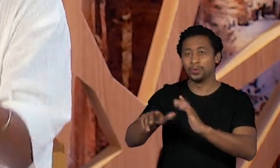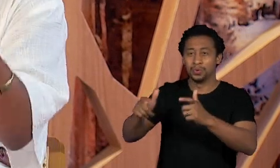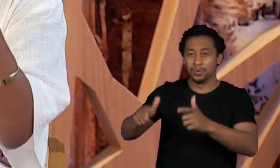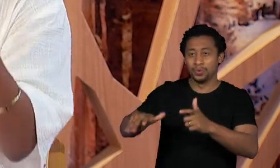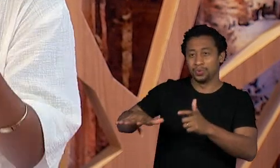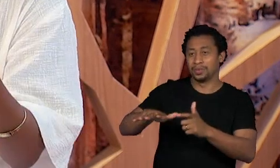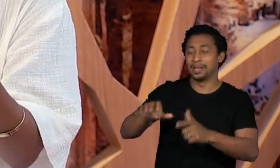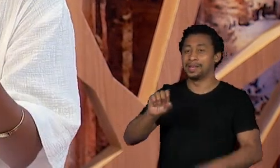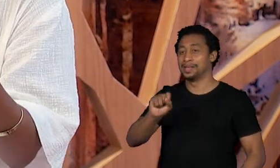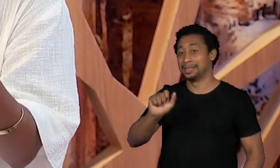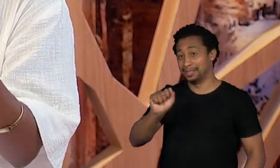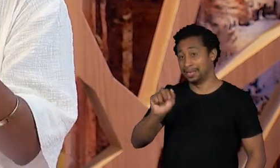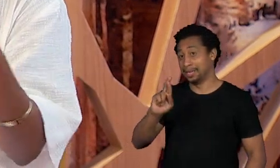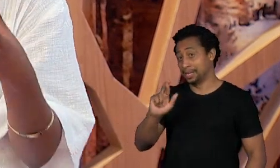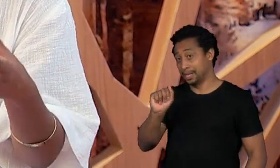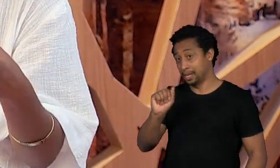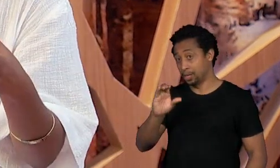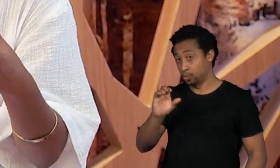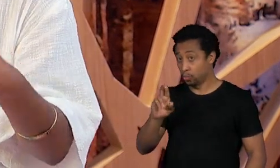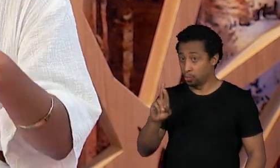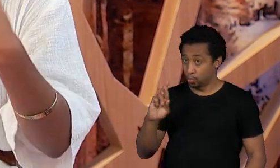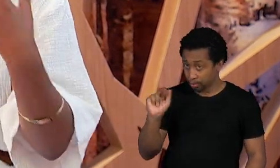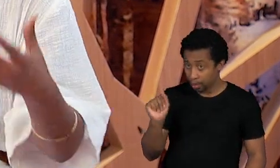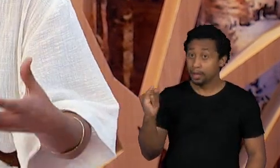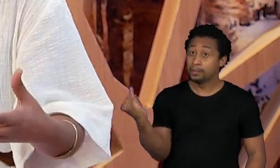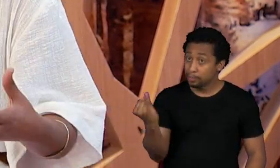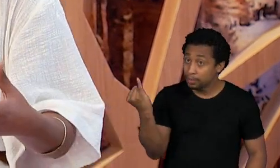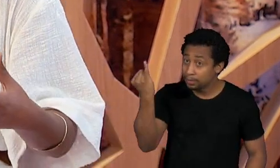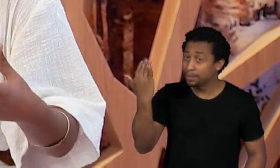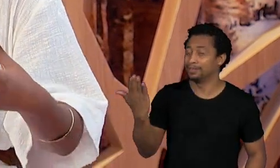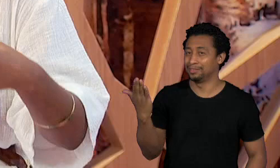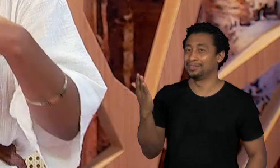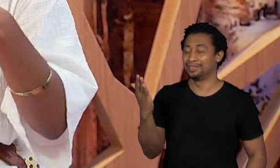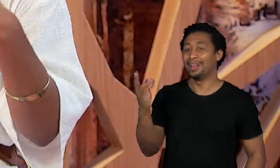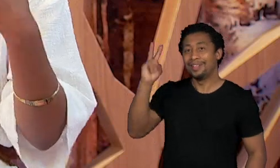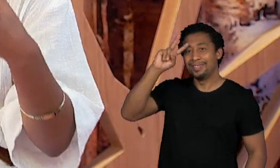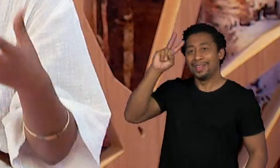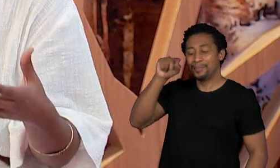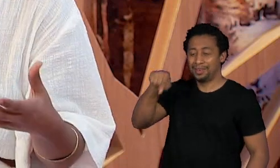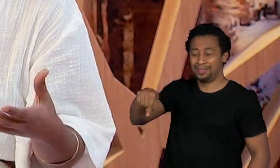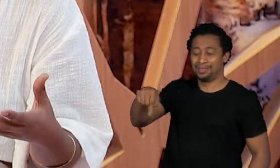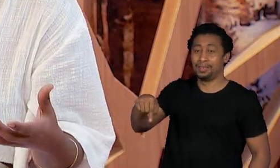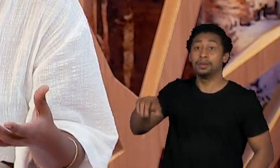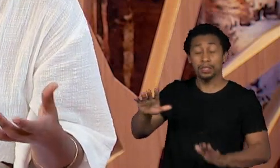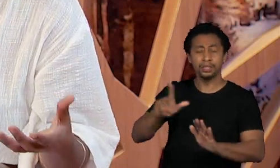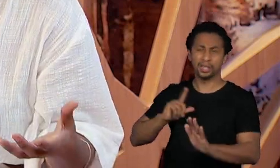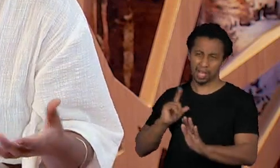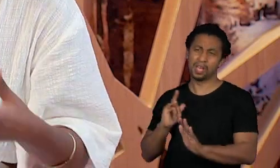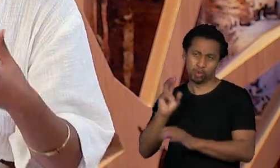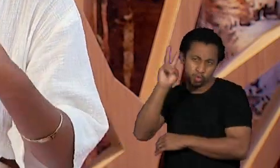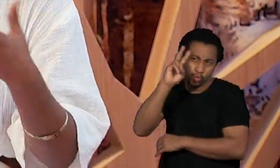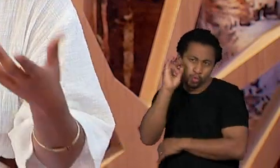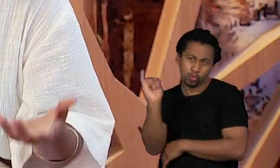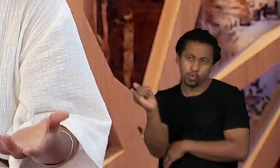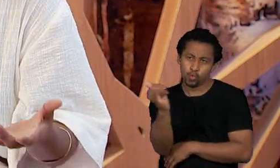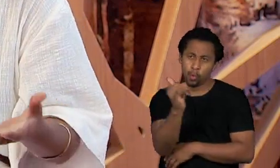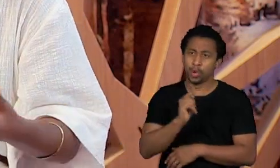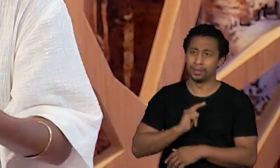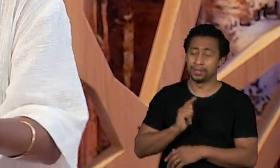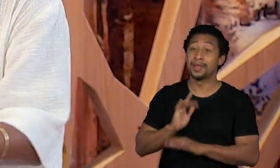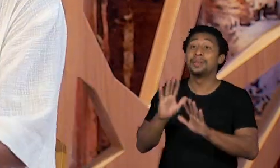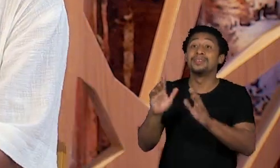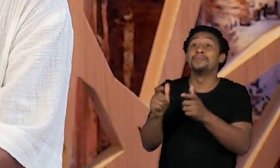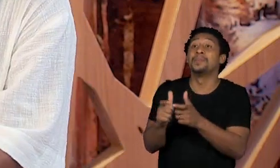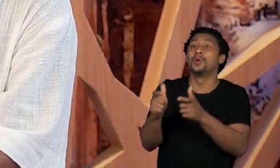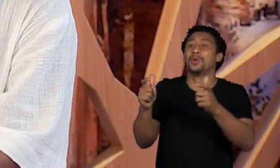gente ter materialidade nisso, porque a gente já tem essa história já é contada, só que essa história dos quilombos urbanos, dos quilombos que estão na cidade.